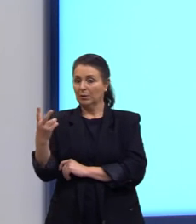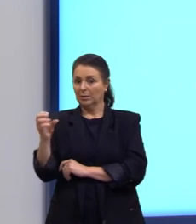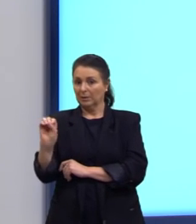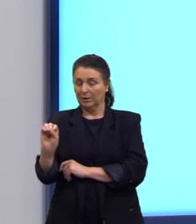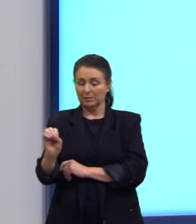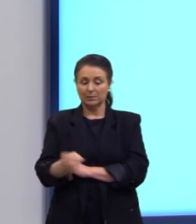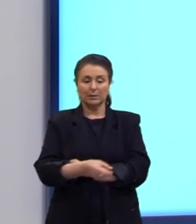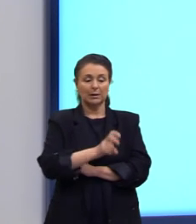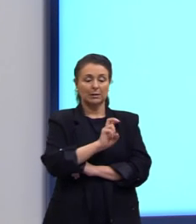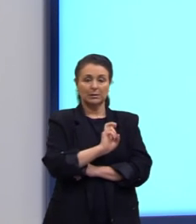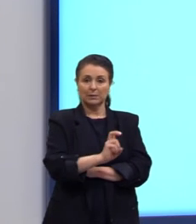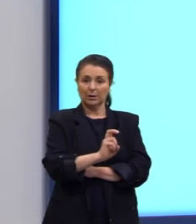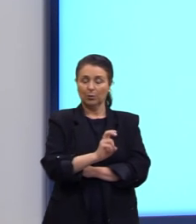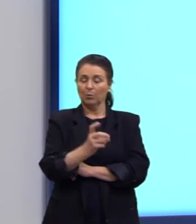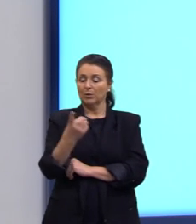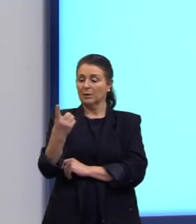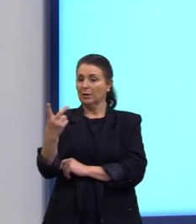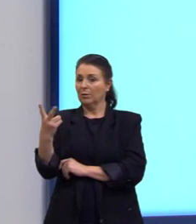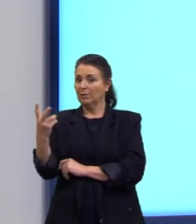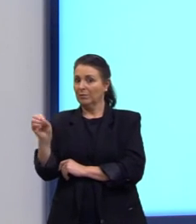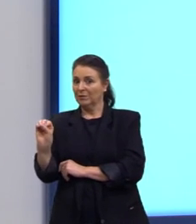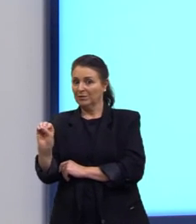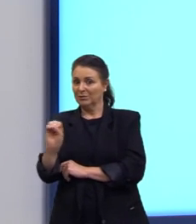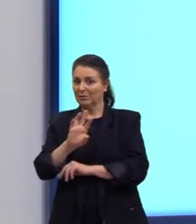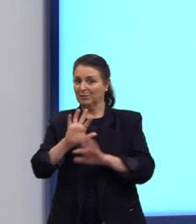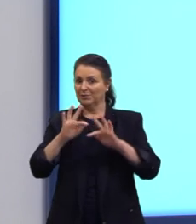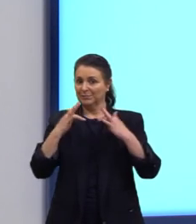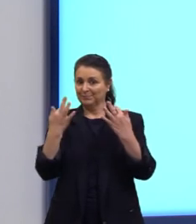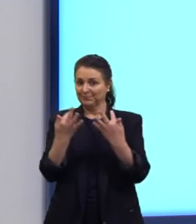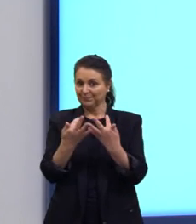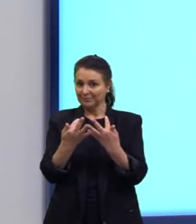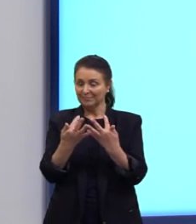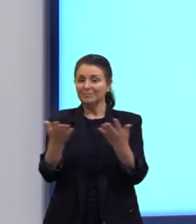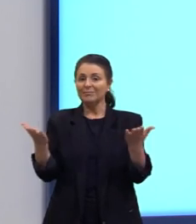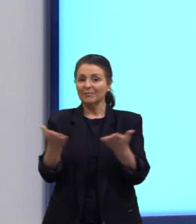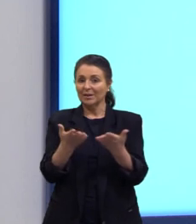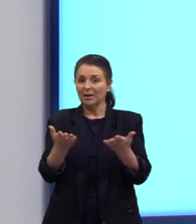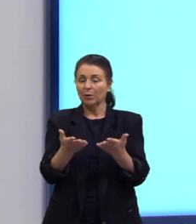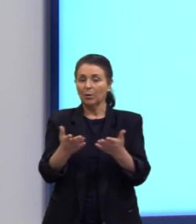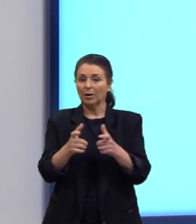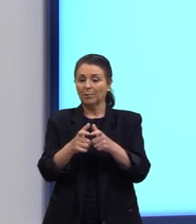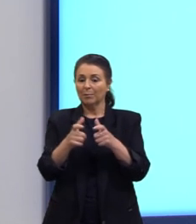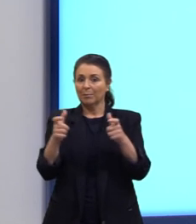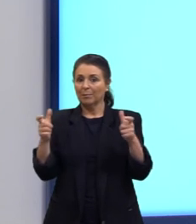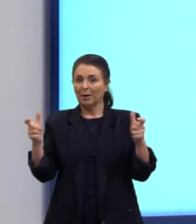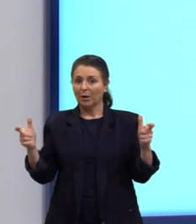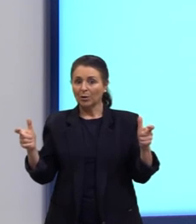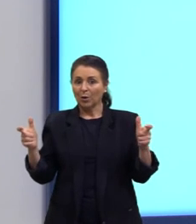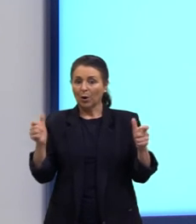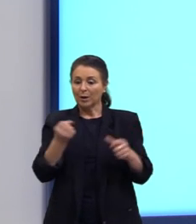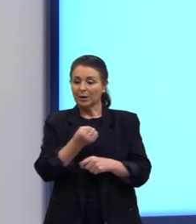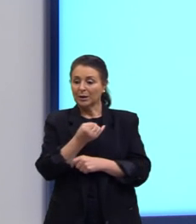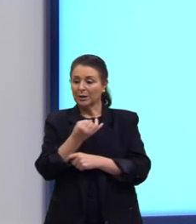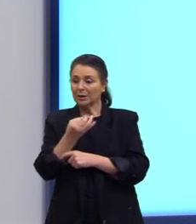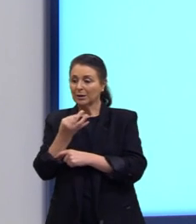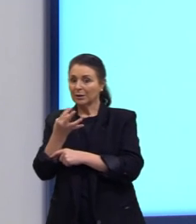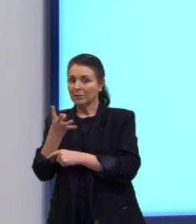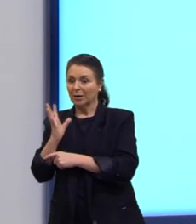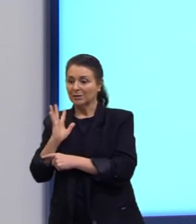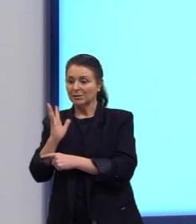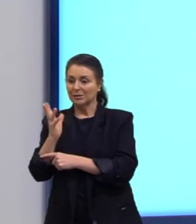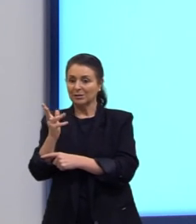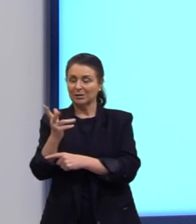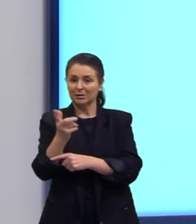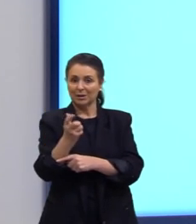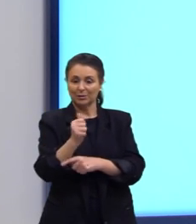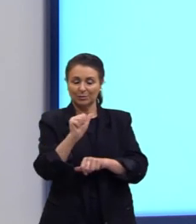e na região 5 foram 120 famílias e nós buscamos o maior fluxo né Maior ali dados que nós